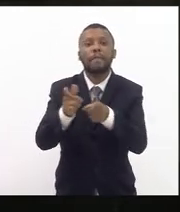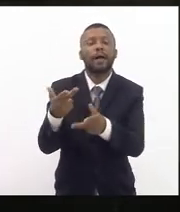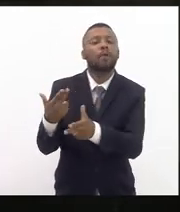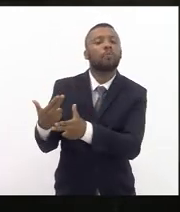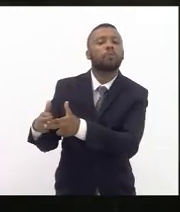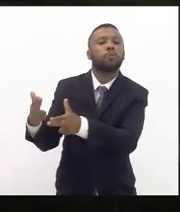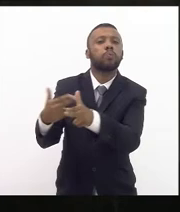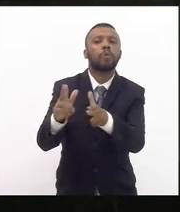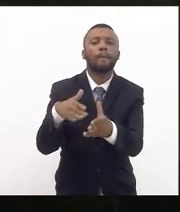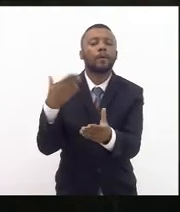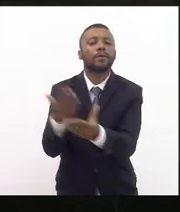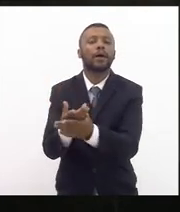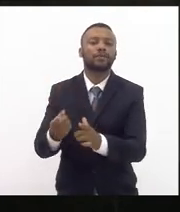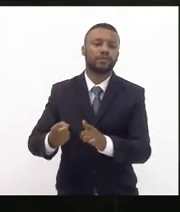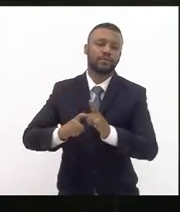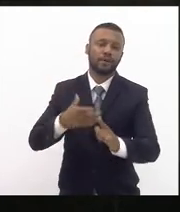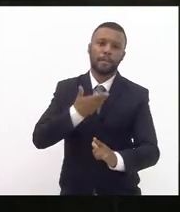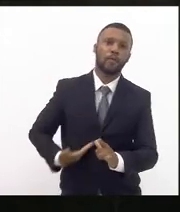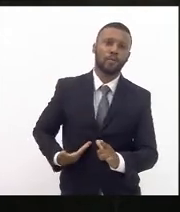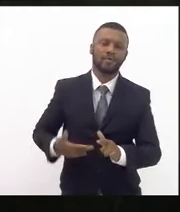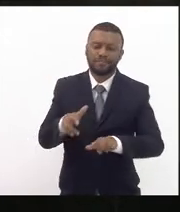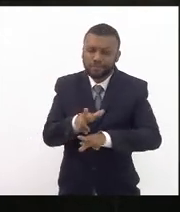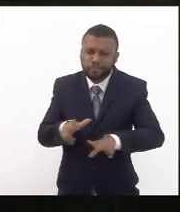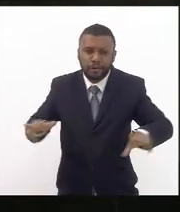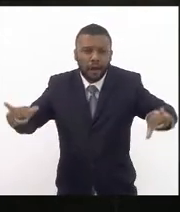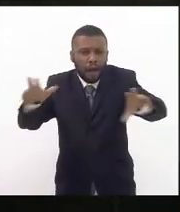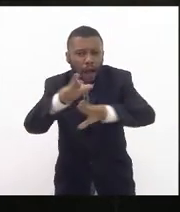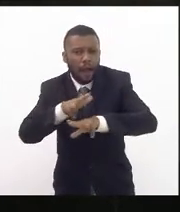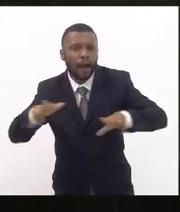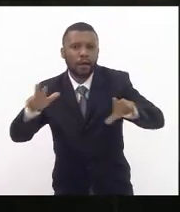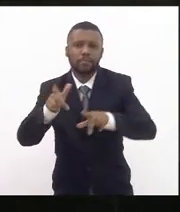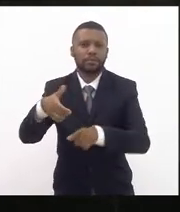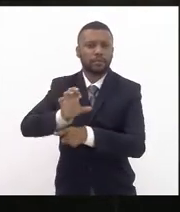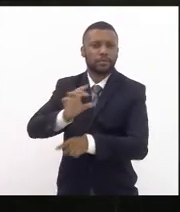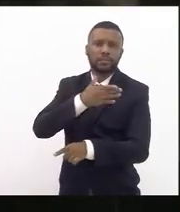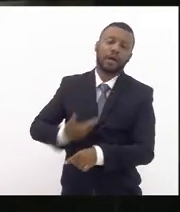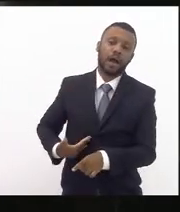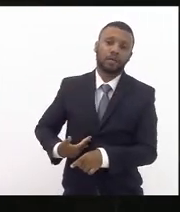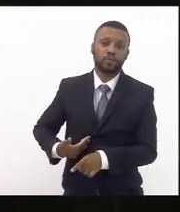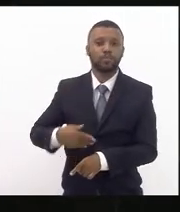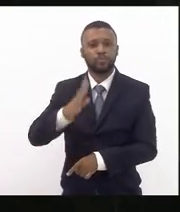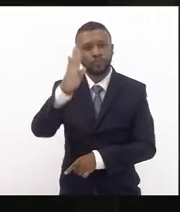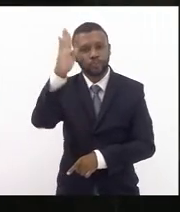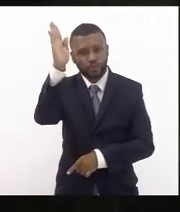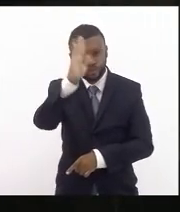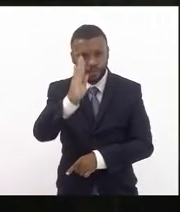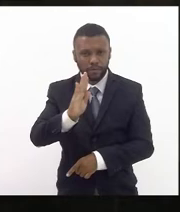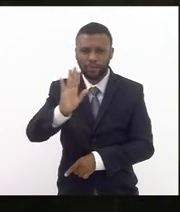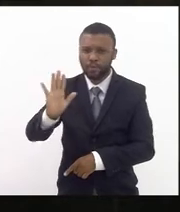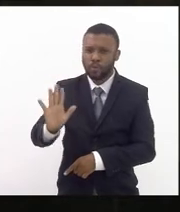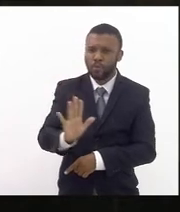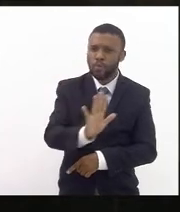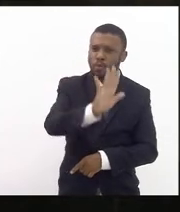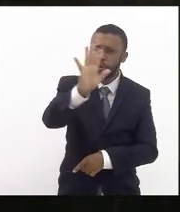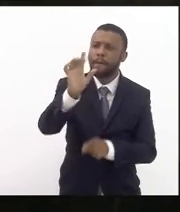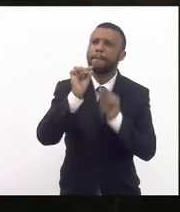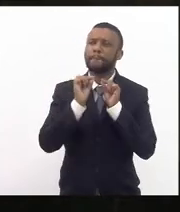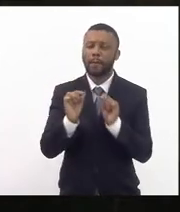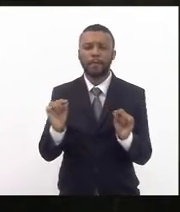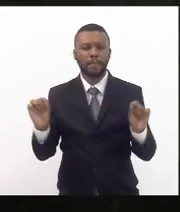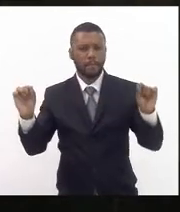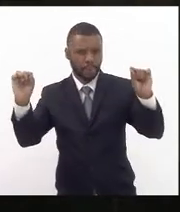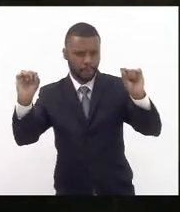dívida pública de diferentes estados no Brasil afora. Frente a isso, é importante